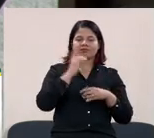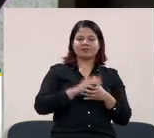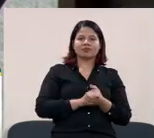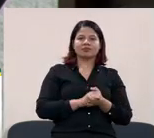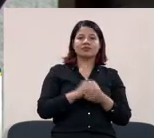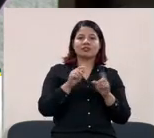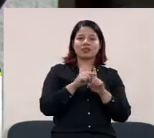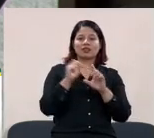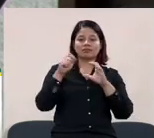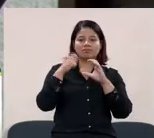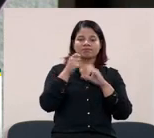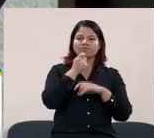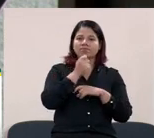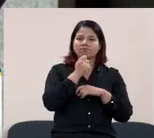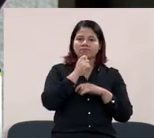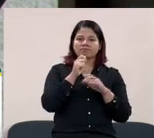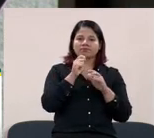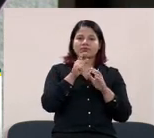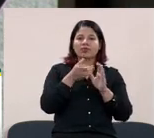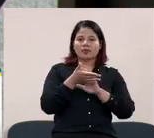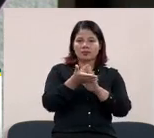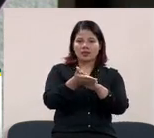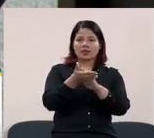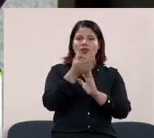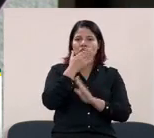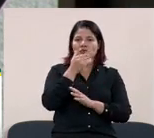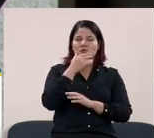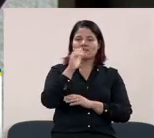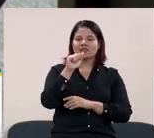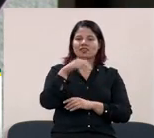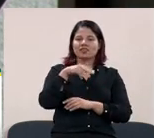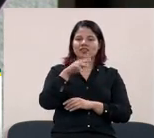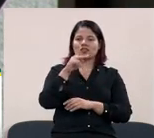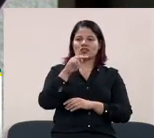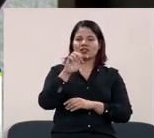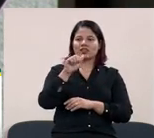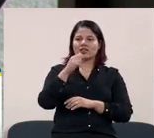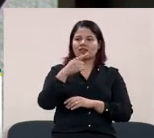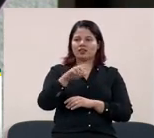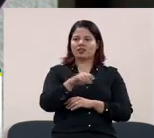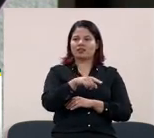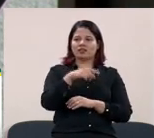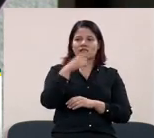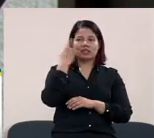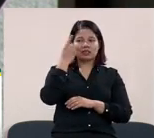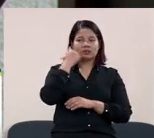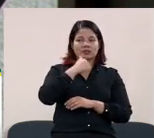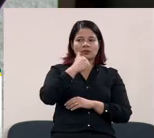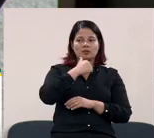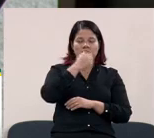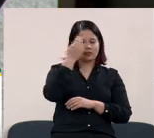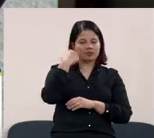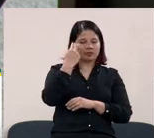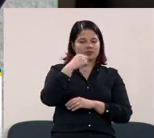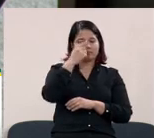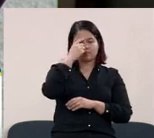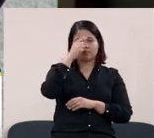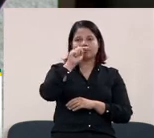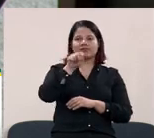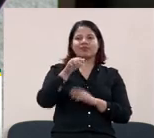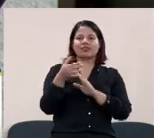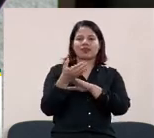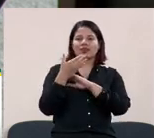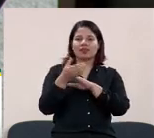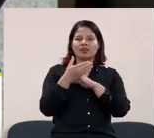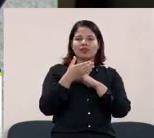Parabenizar aqui o meu querido campeão, parabéns Marília, por lembrar, que sempre um querido amigo, ajuda a gente em tudo aqui, não só nos